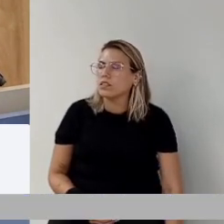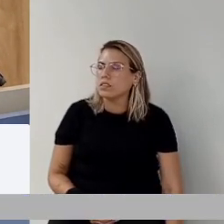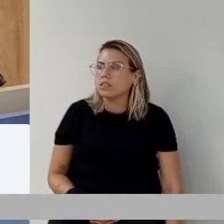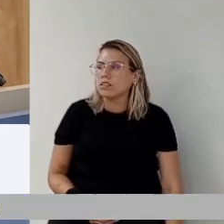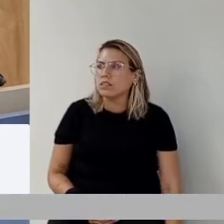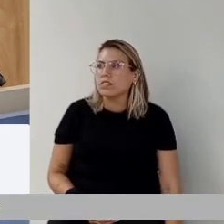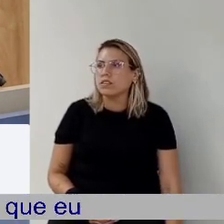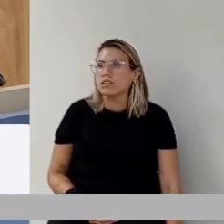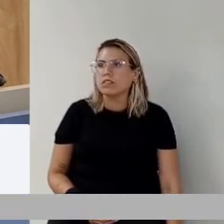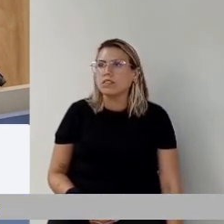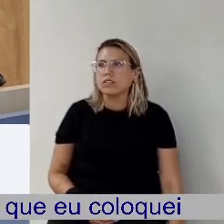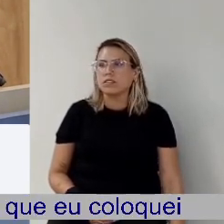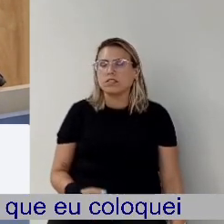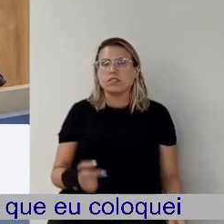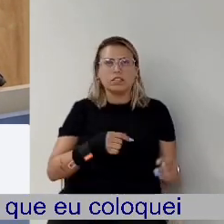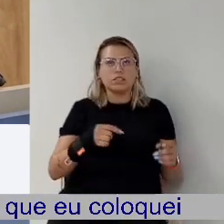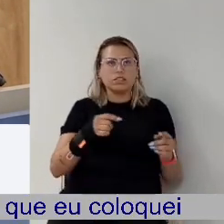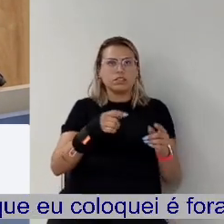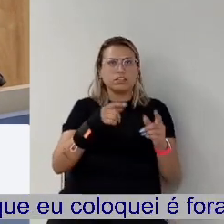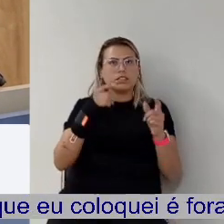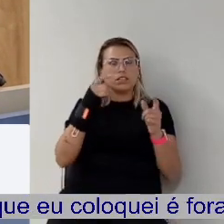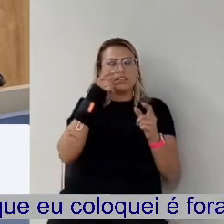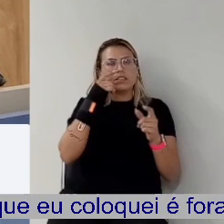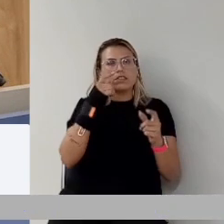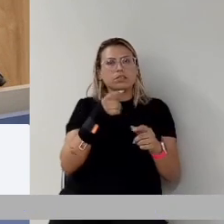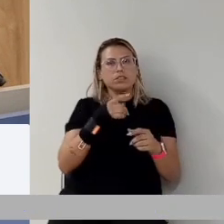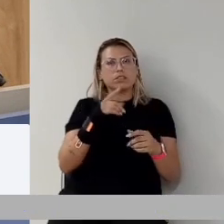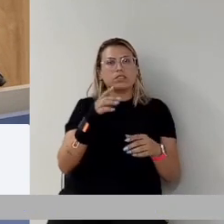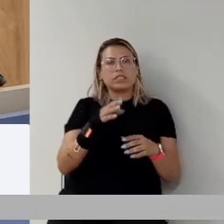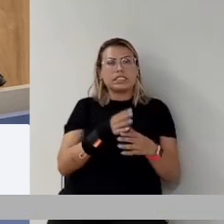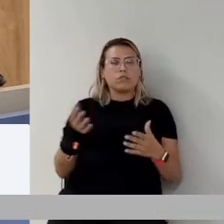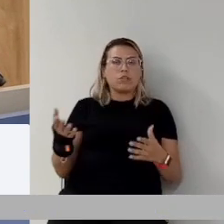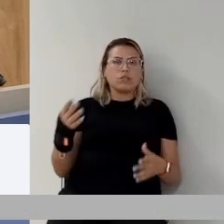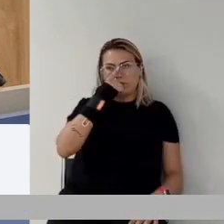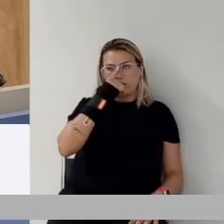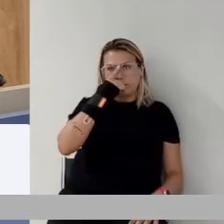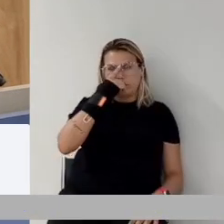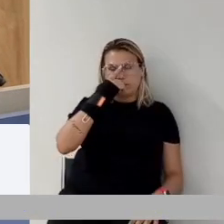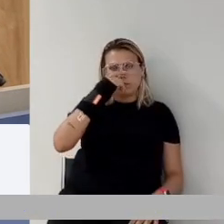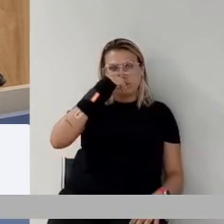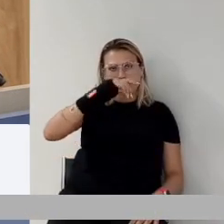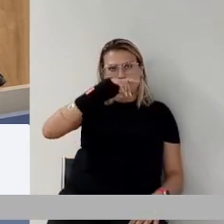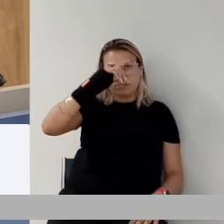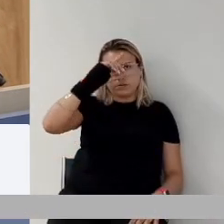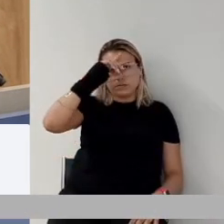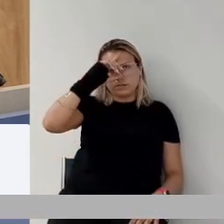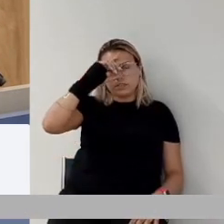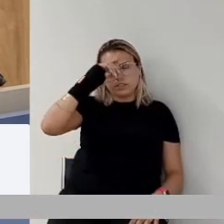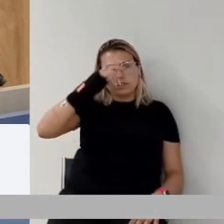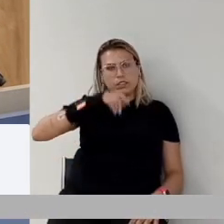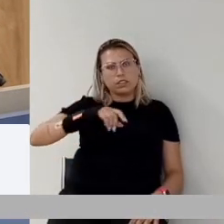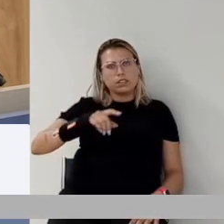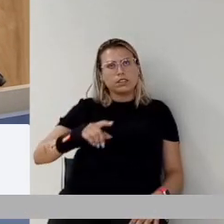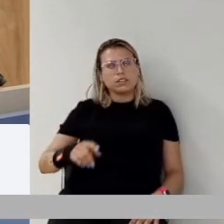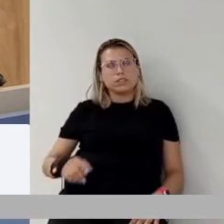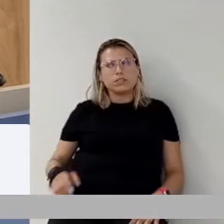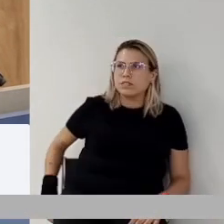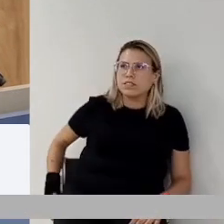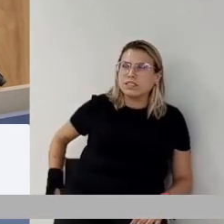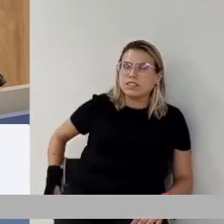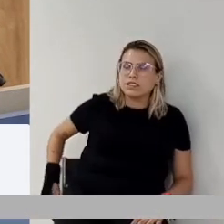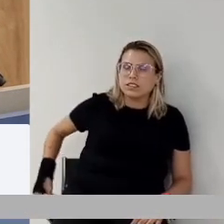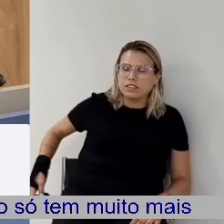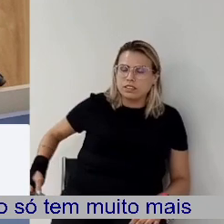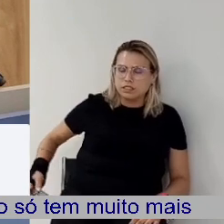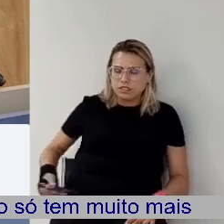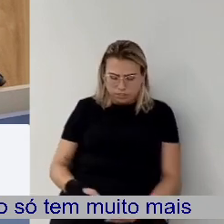atendimentos que eu coloquei é fora o hospital hospital tá fora não tá aqui não hital tem muito mais isso